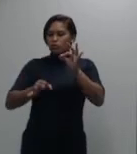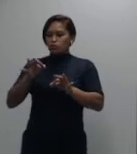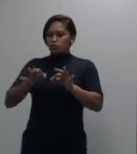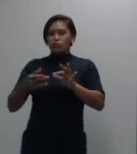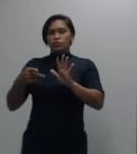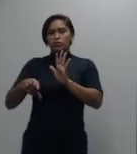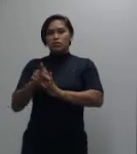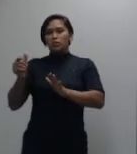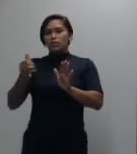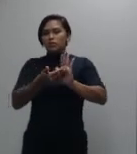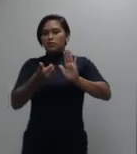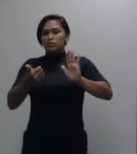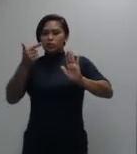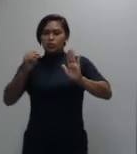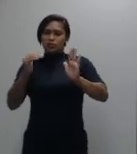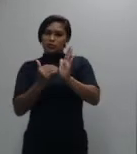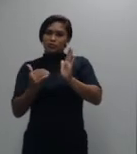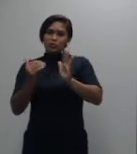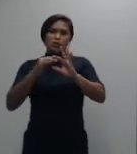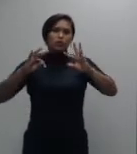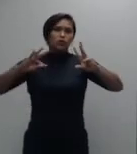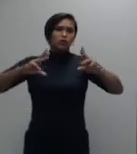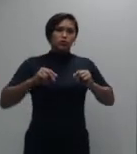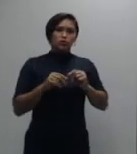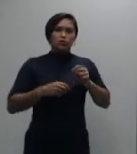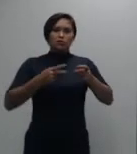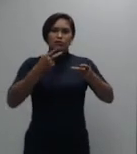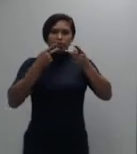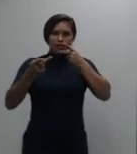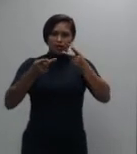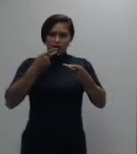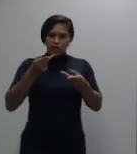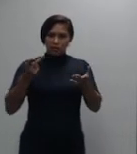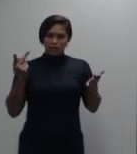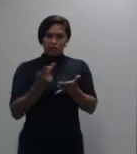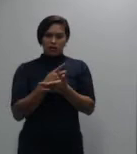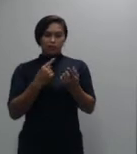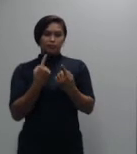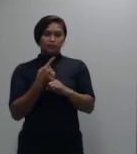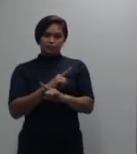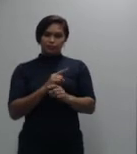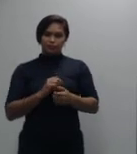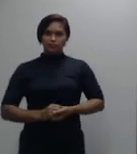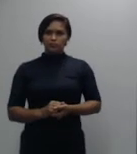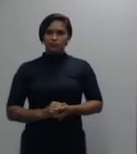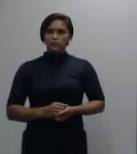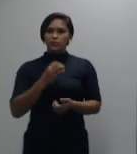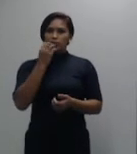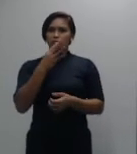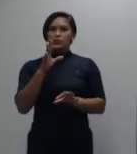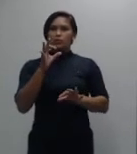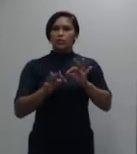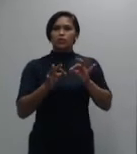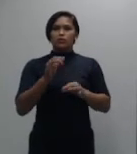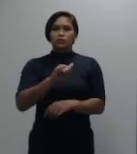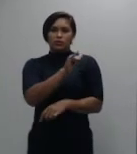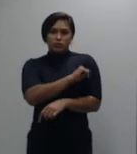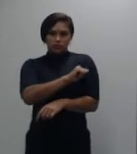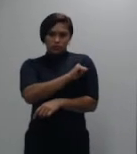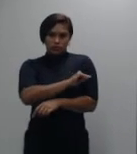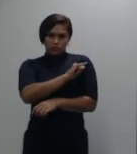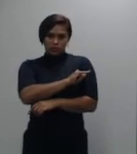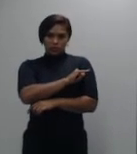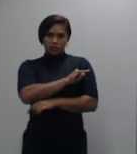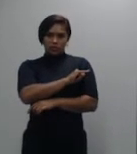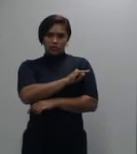excluído da Última Esperança tudo isso que eu marquei aqui ele tem um fato incontroverso pois bem a Justiça do Rio de Janeiro